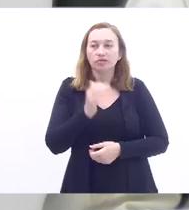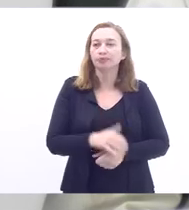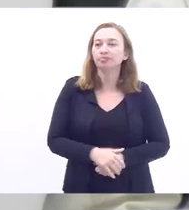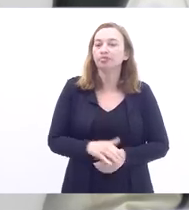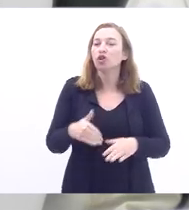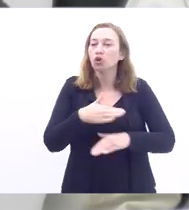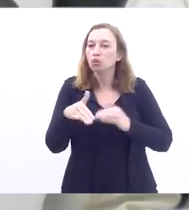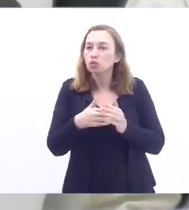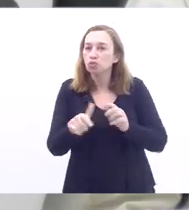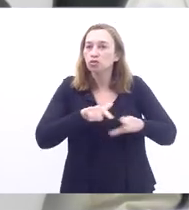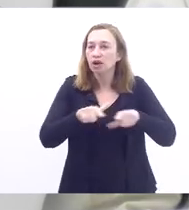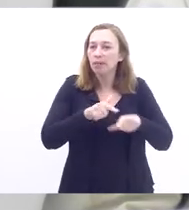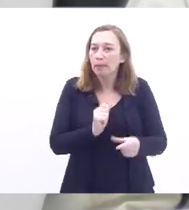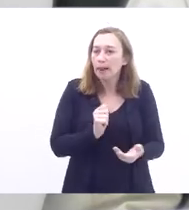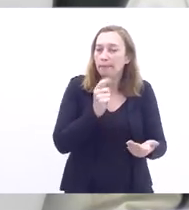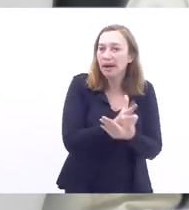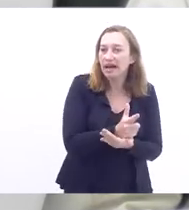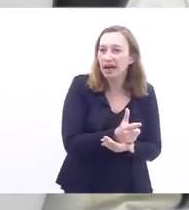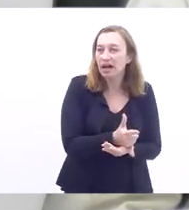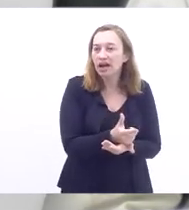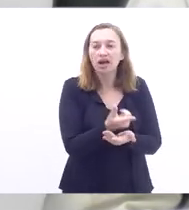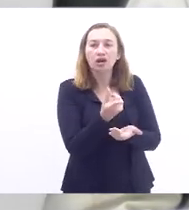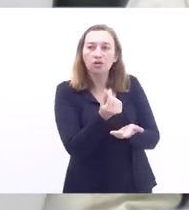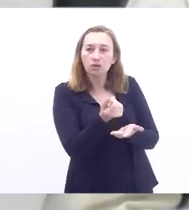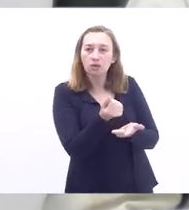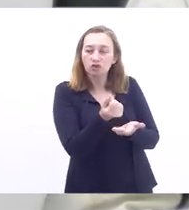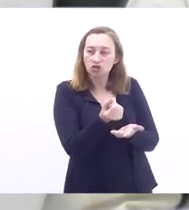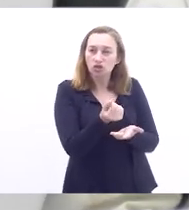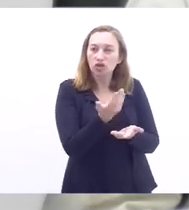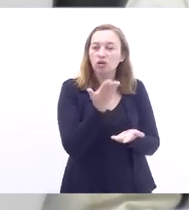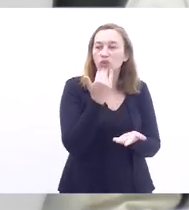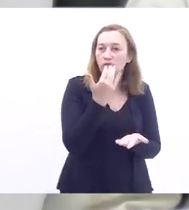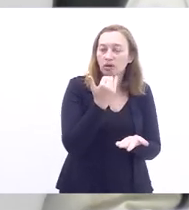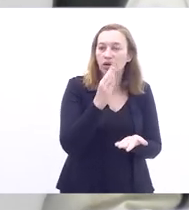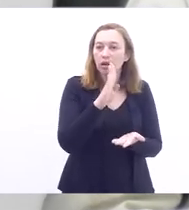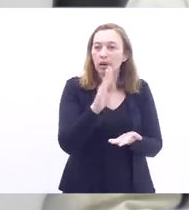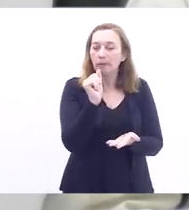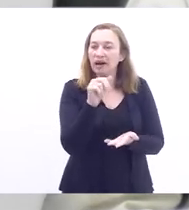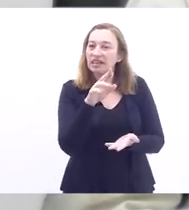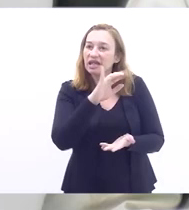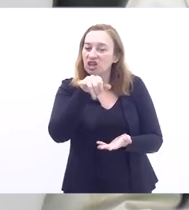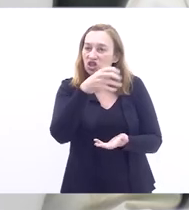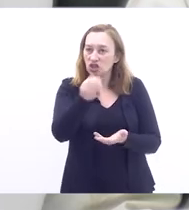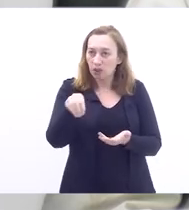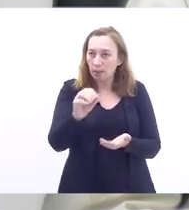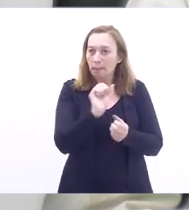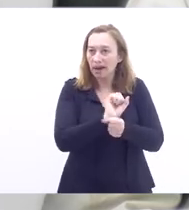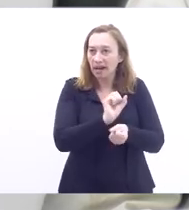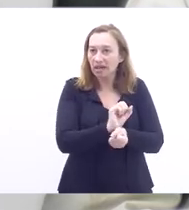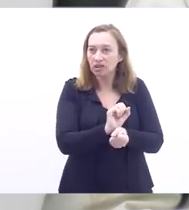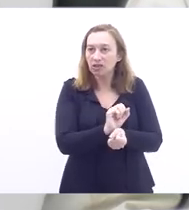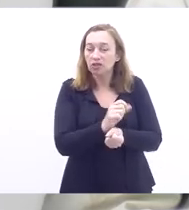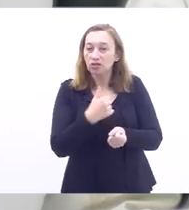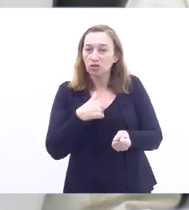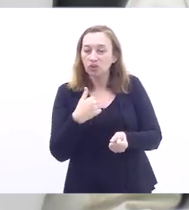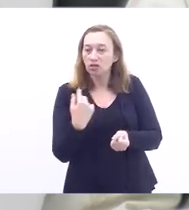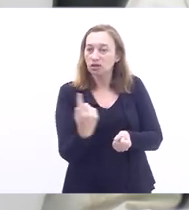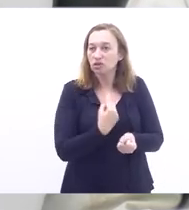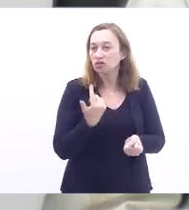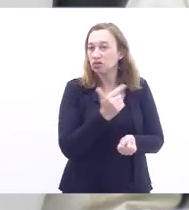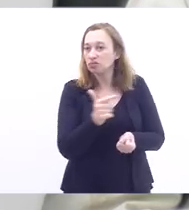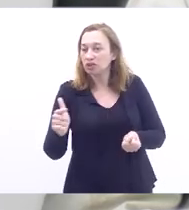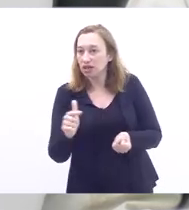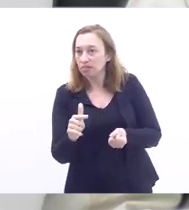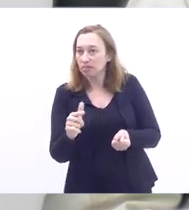todo o trabalho para pagar um auxílio alimentação para os estudantes é porque eu guardei já não tava funcionando como nós não temos o décimo